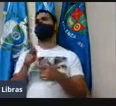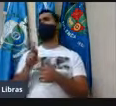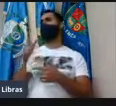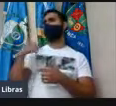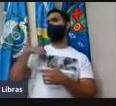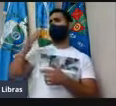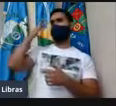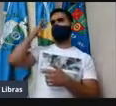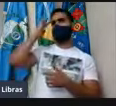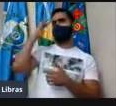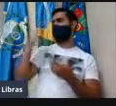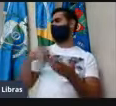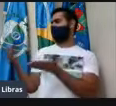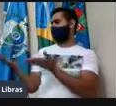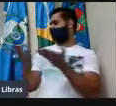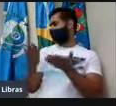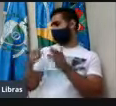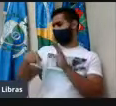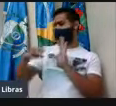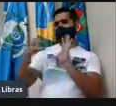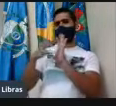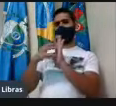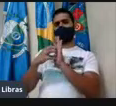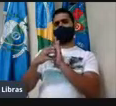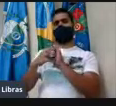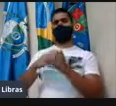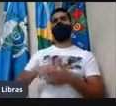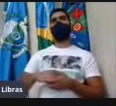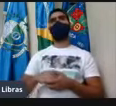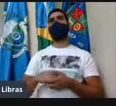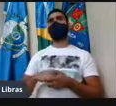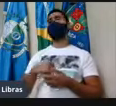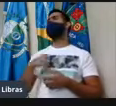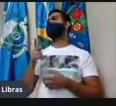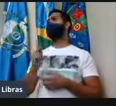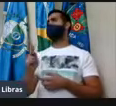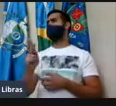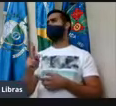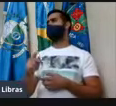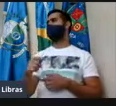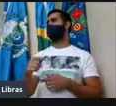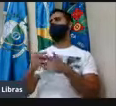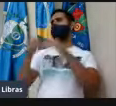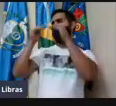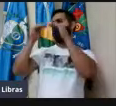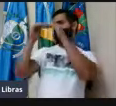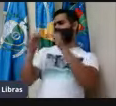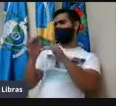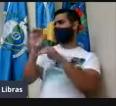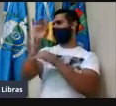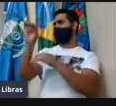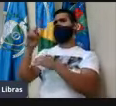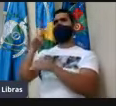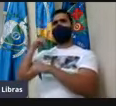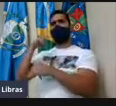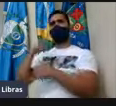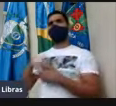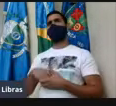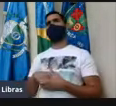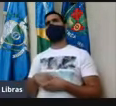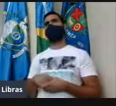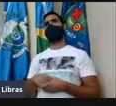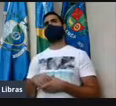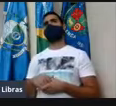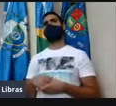achar e for convocado para vir a essa casa, eu virei até em respeito aos vereadores. Eu agradeço, tá? Mas traga